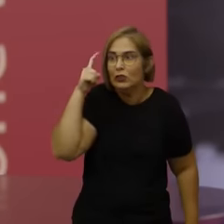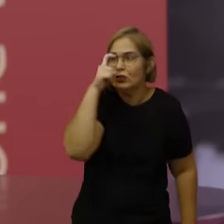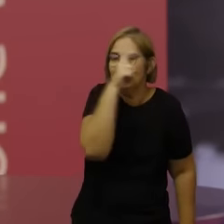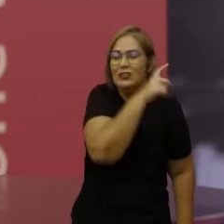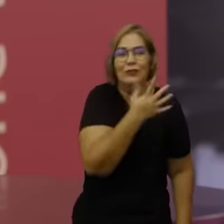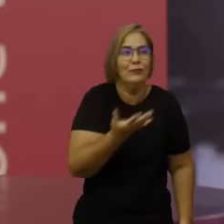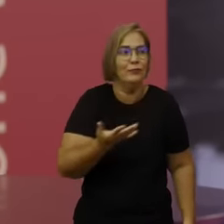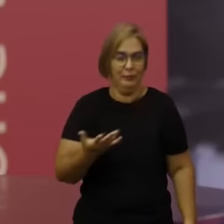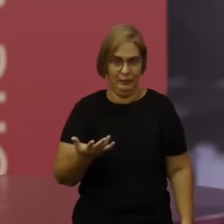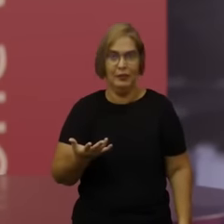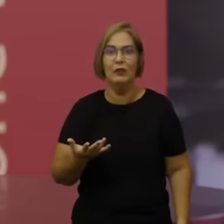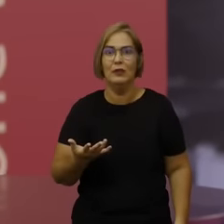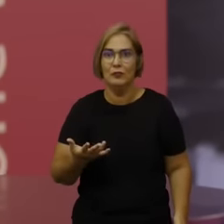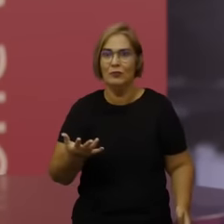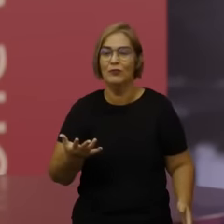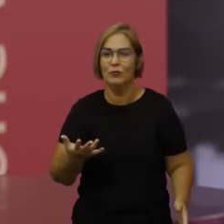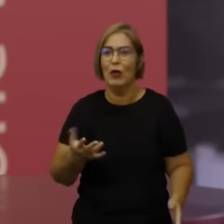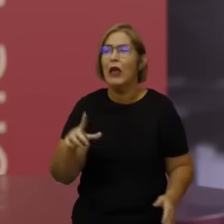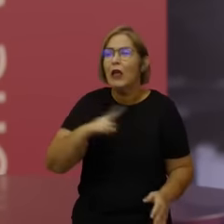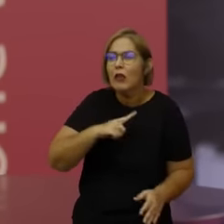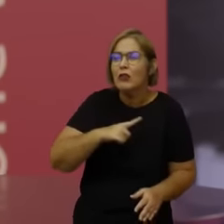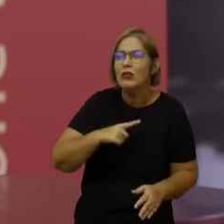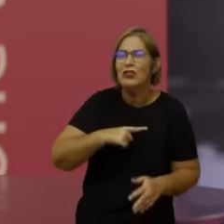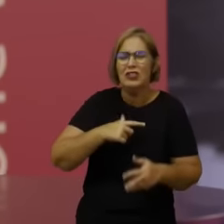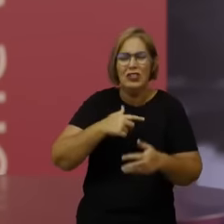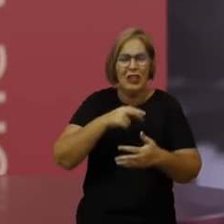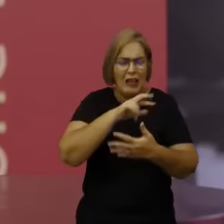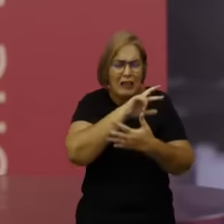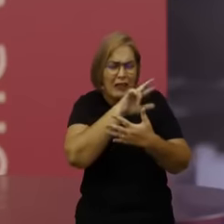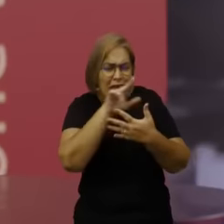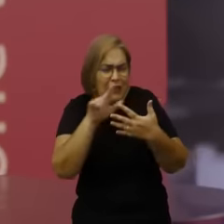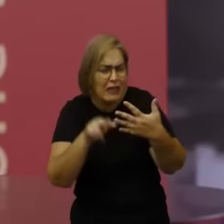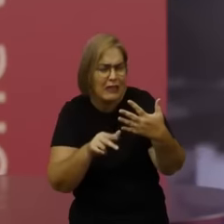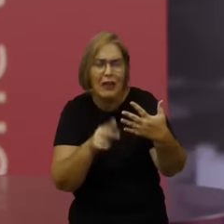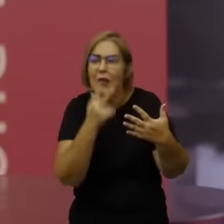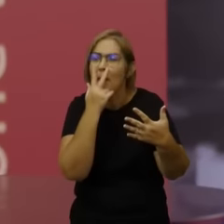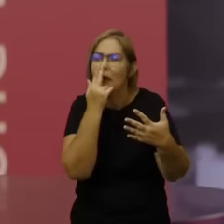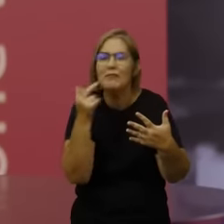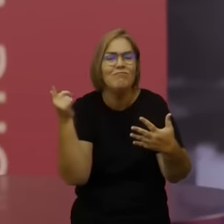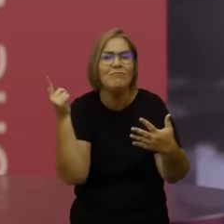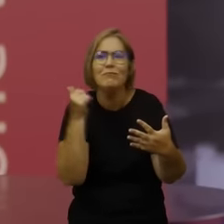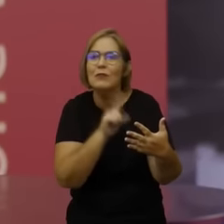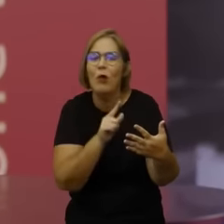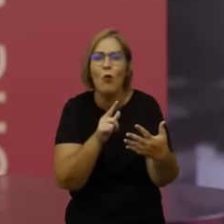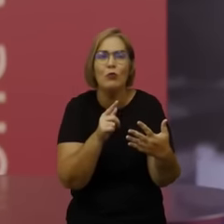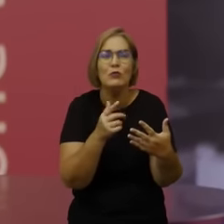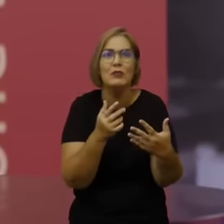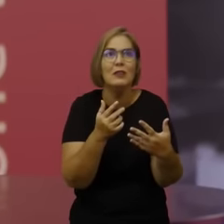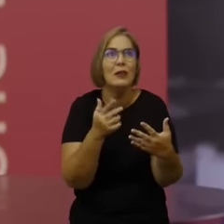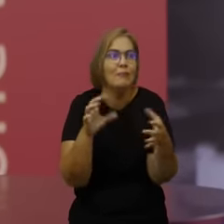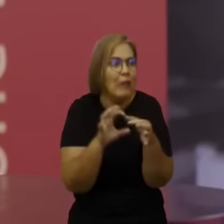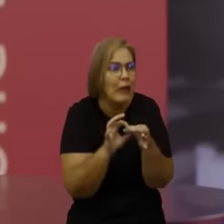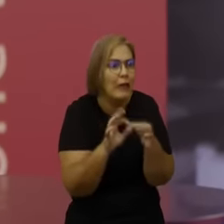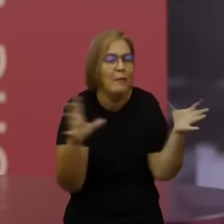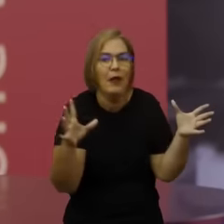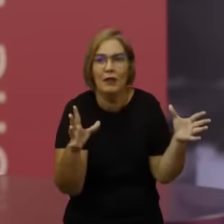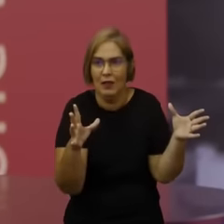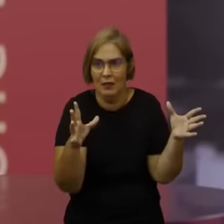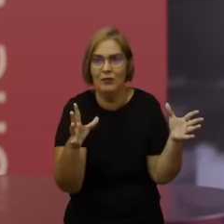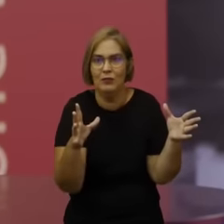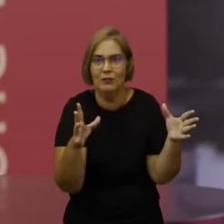e aqueles elementos maiores do que nós em que a nossa liberdade esbarra,